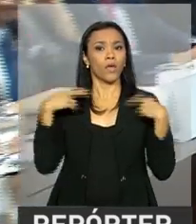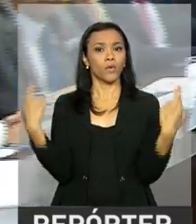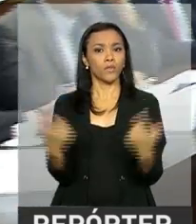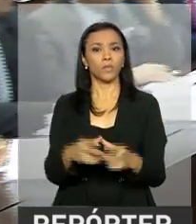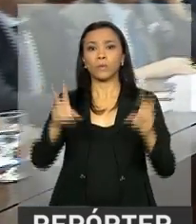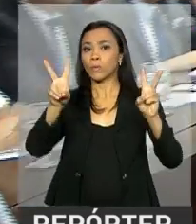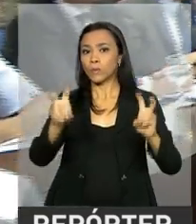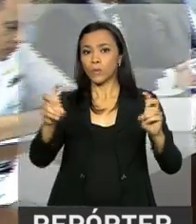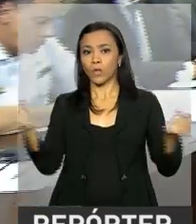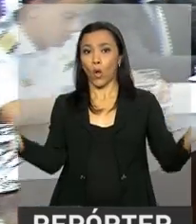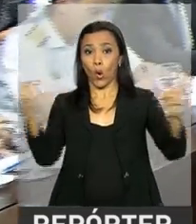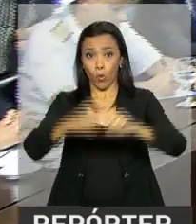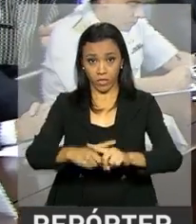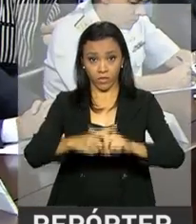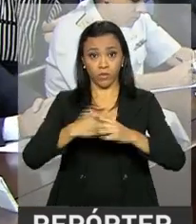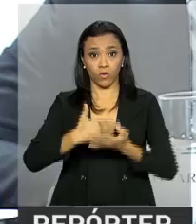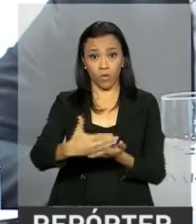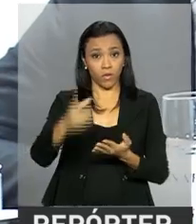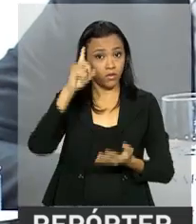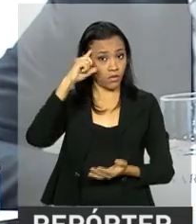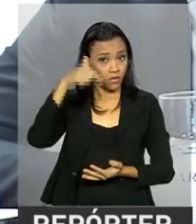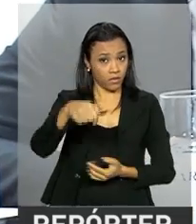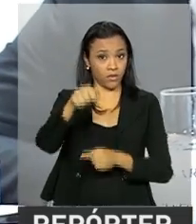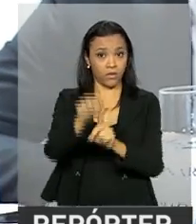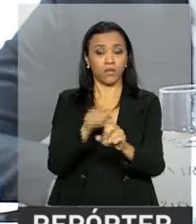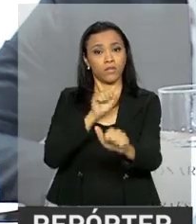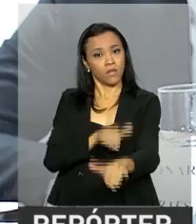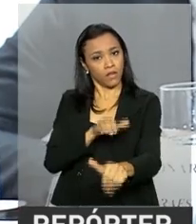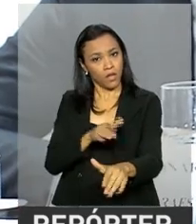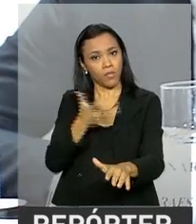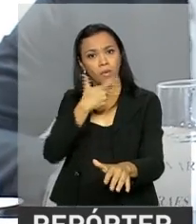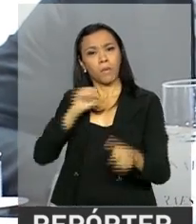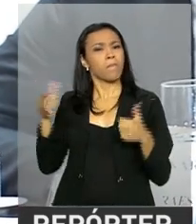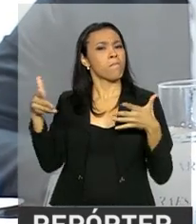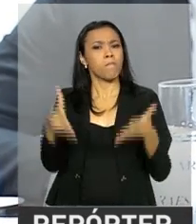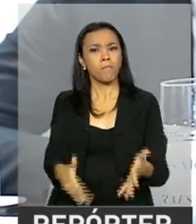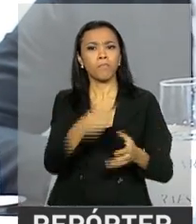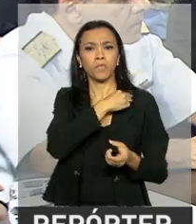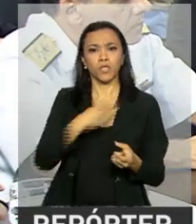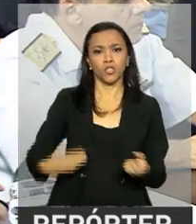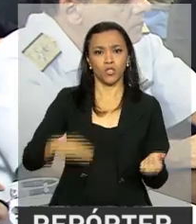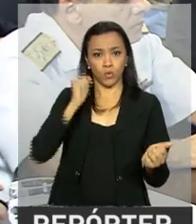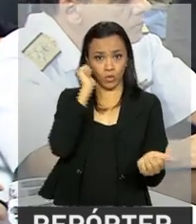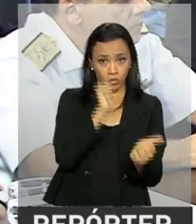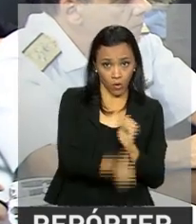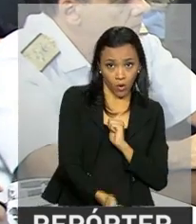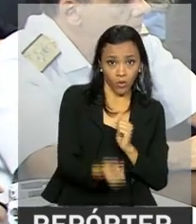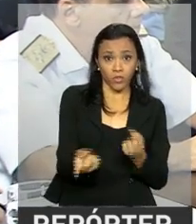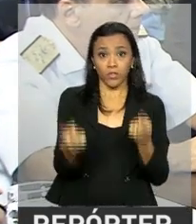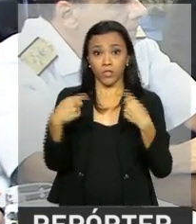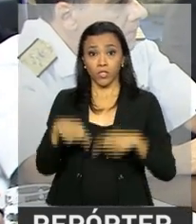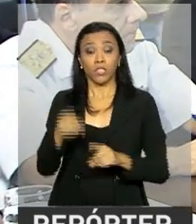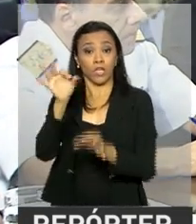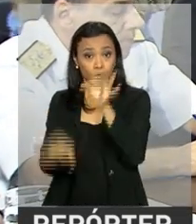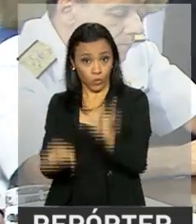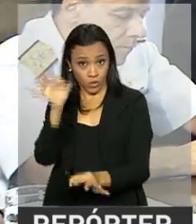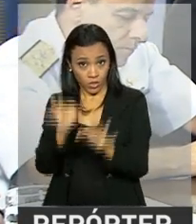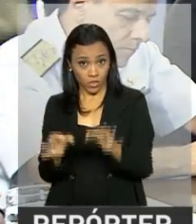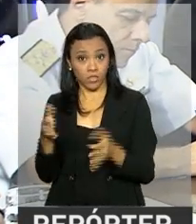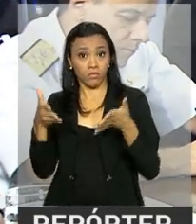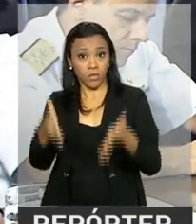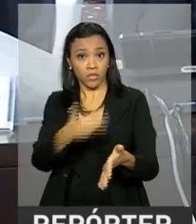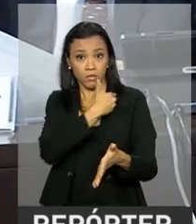tratar das competições que começam no dia 7 de Setembro participaram o ministro do esporte Leonardo pissani o da justiça e